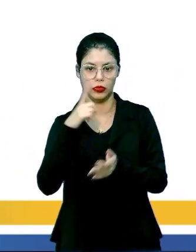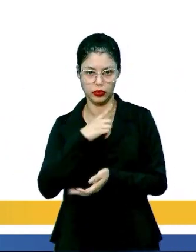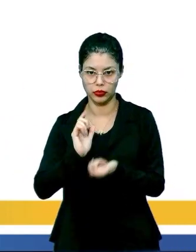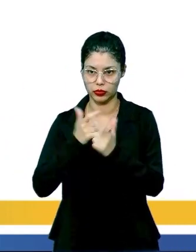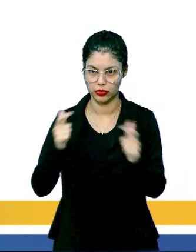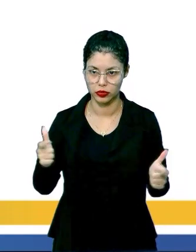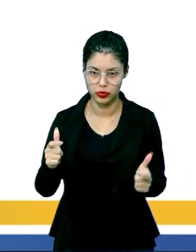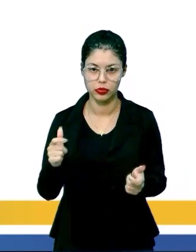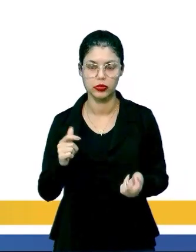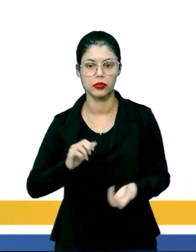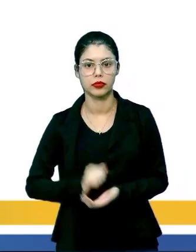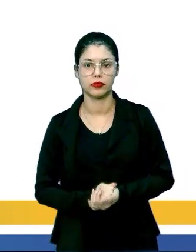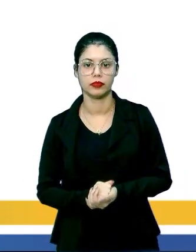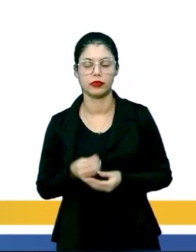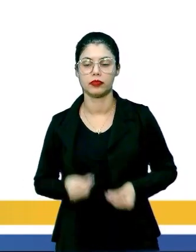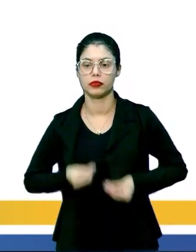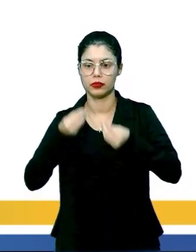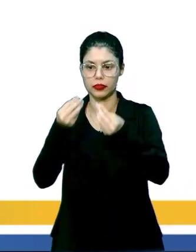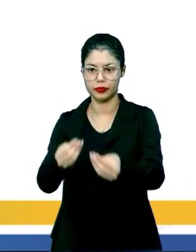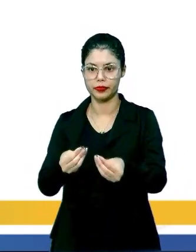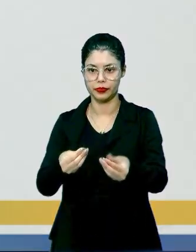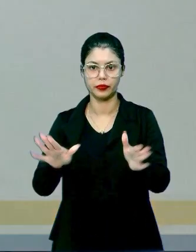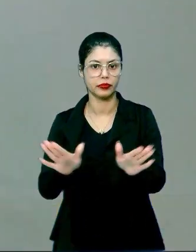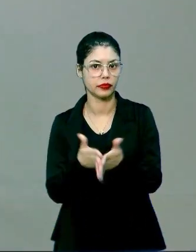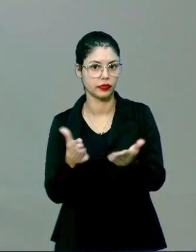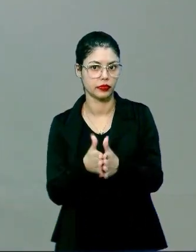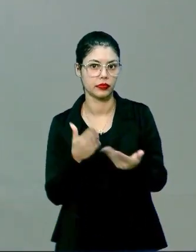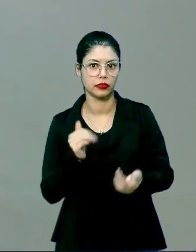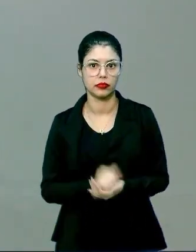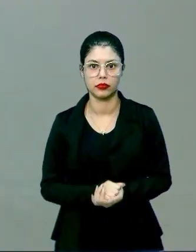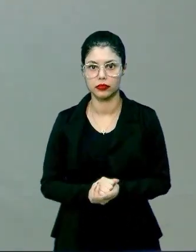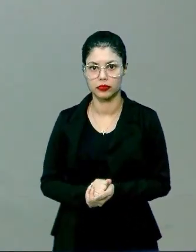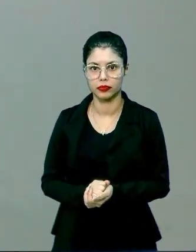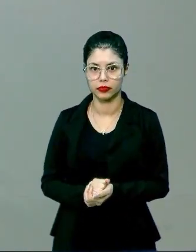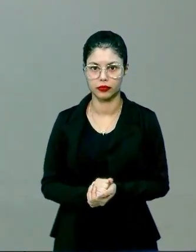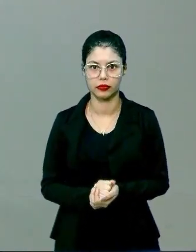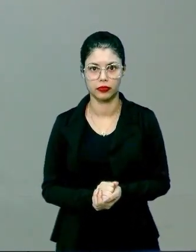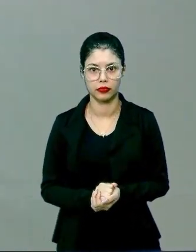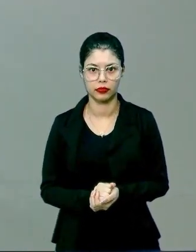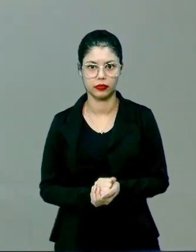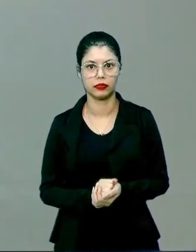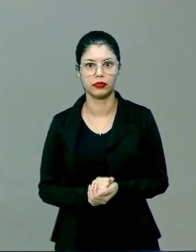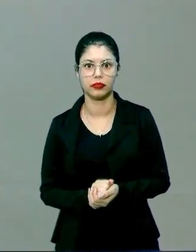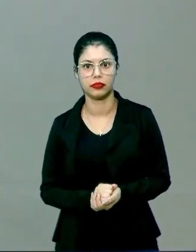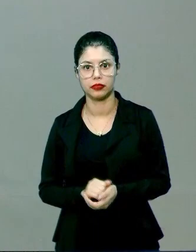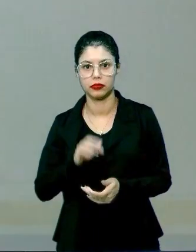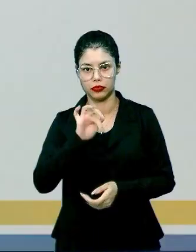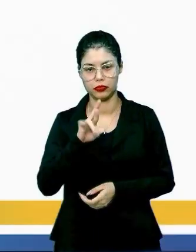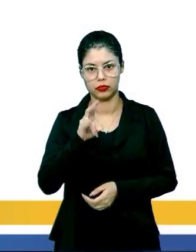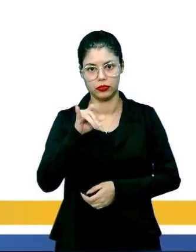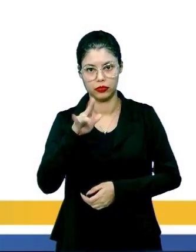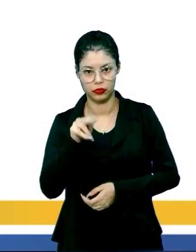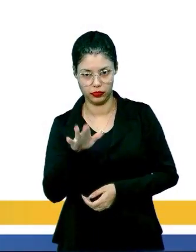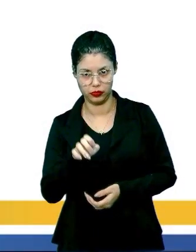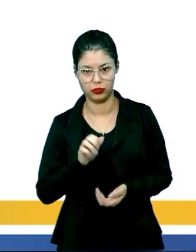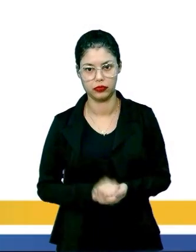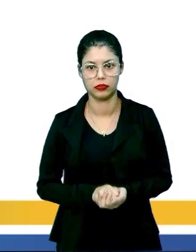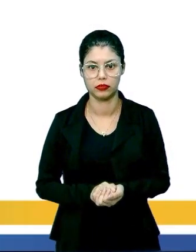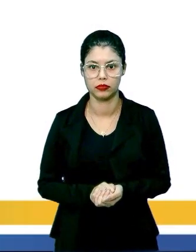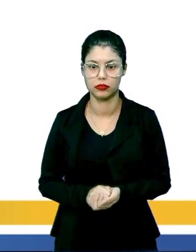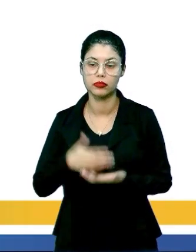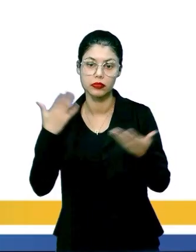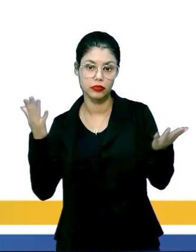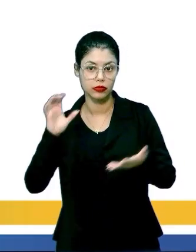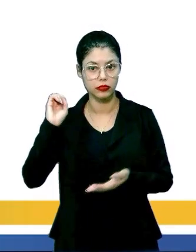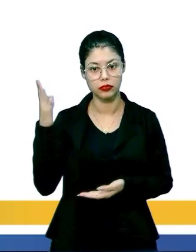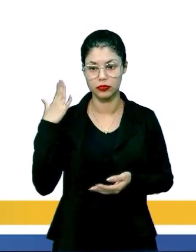tinham grande posse e entregava aos pobres. Era como se fosse, né, o nosso velho Robin Hood, né? E esses